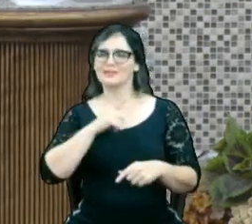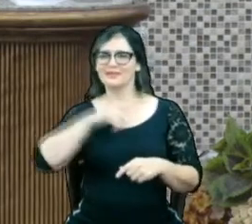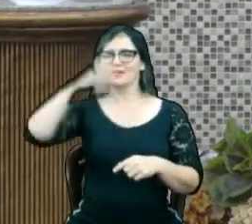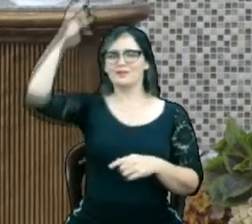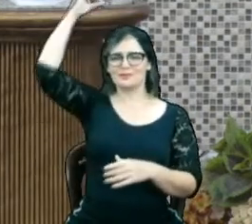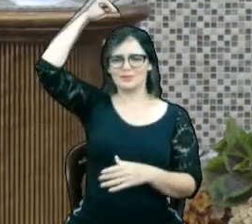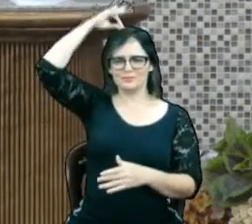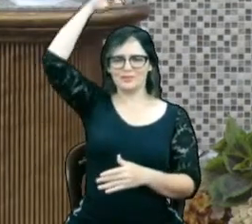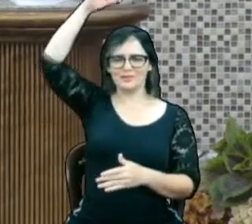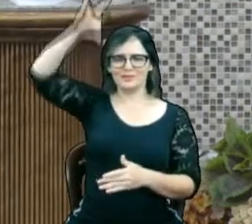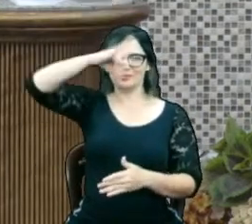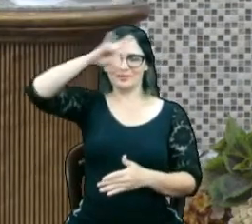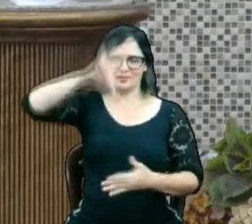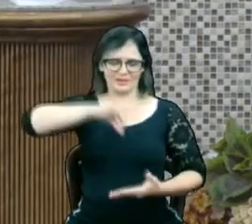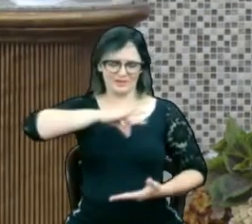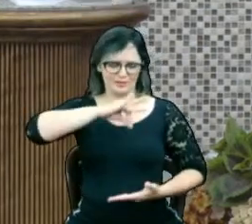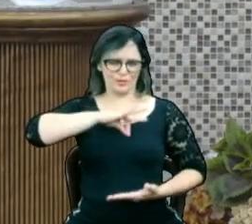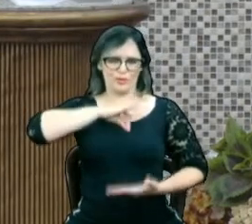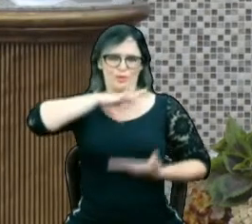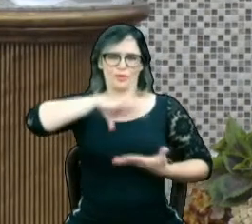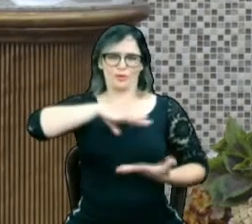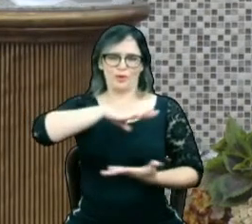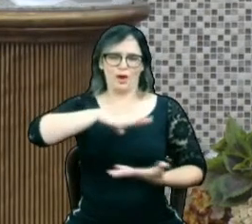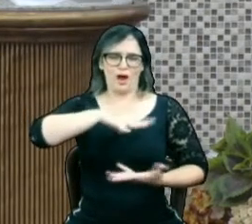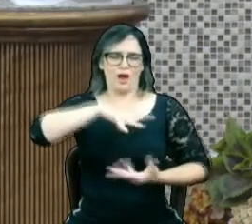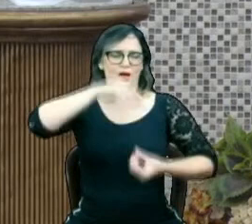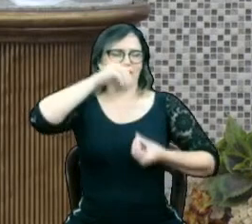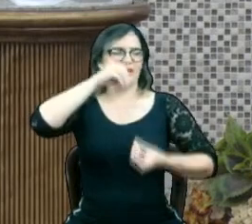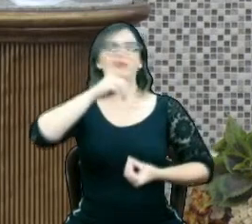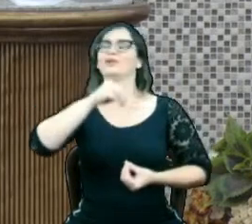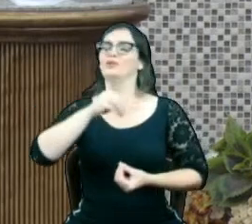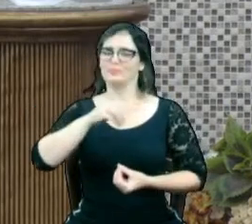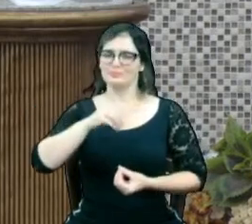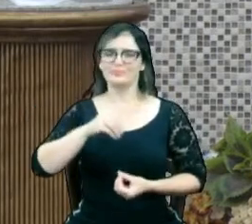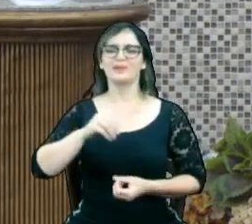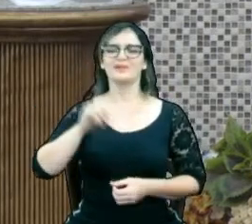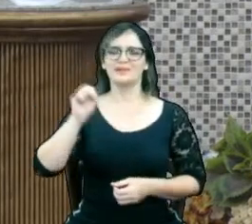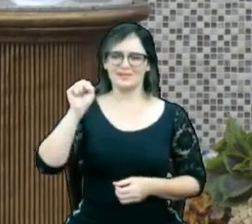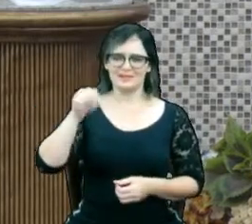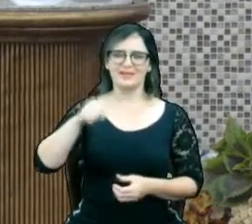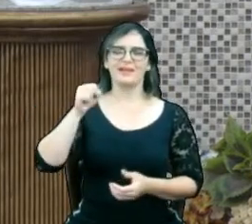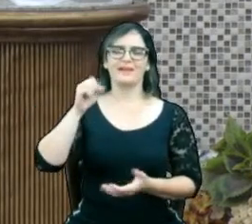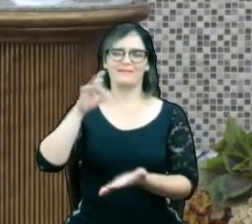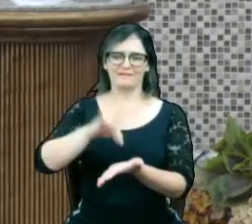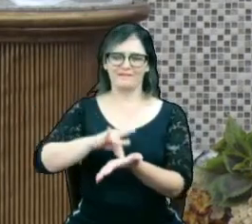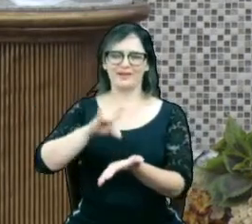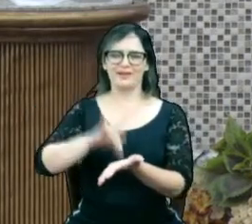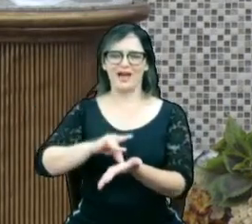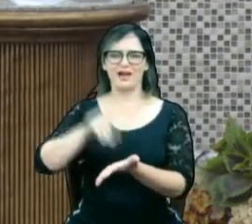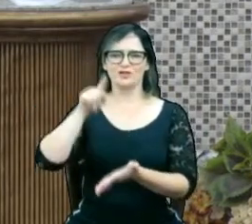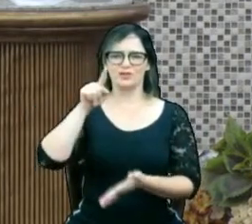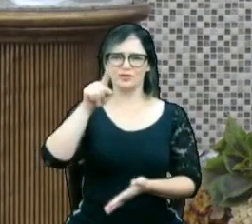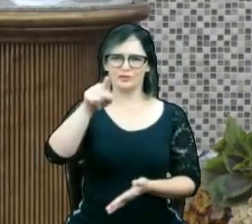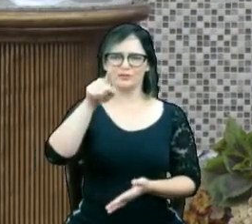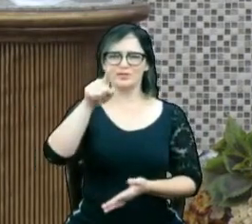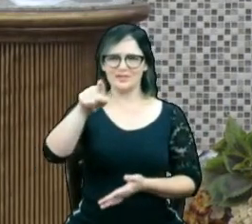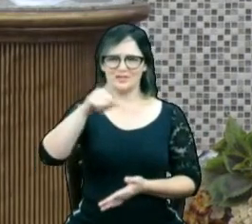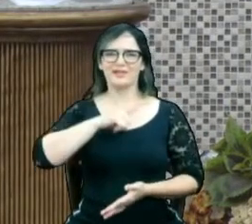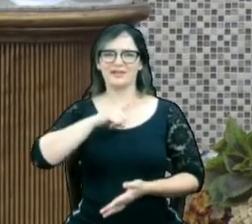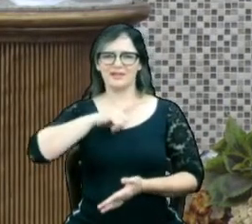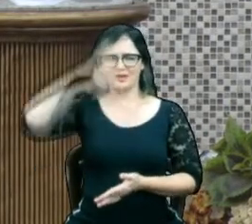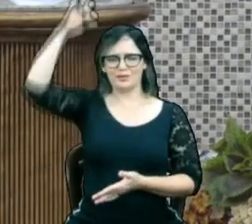da nossa alma É eu sei que eu estou falando com muitos aqui que são batizados no Espírito Santo